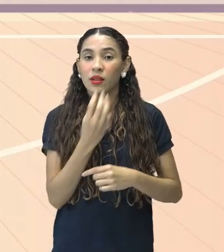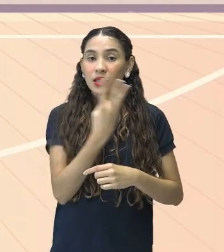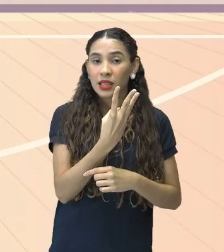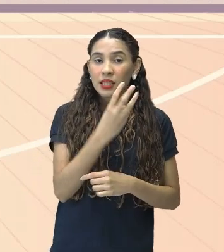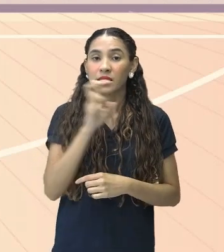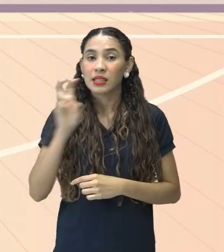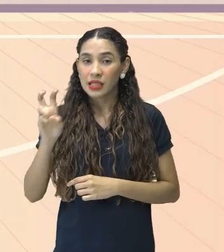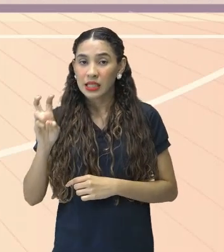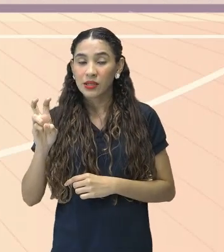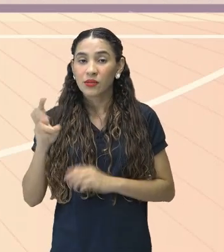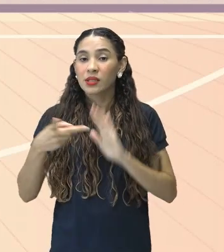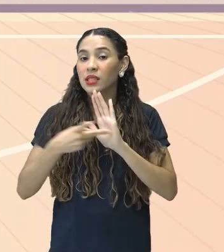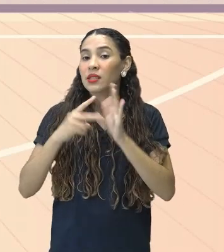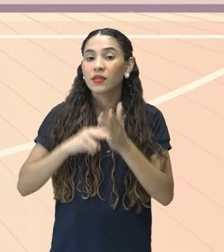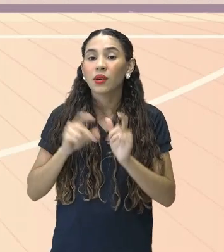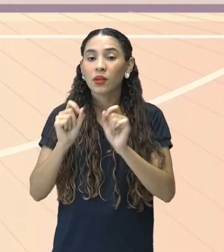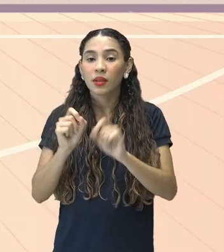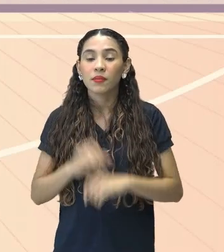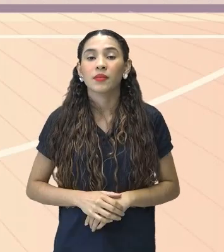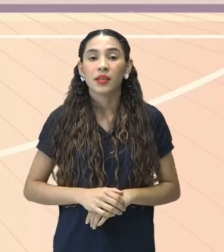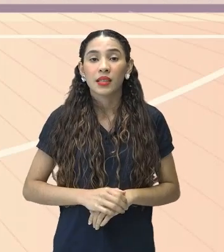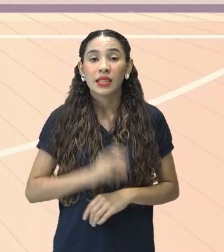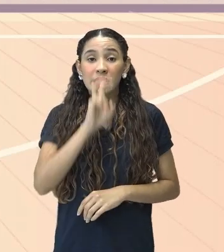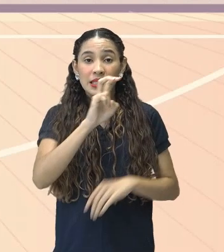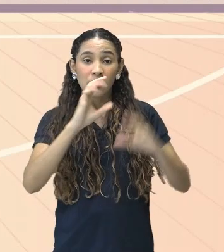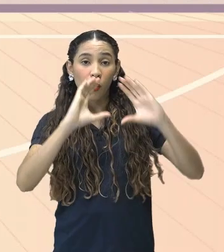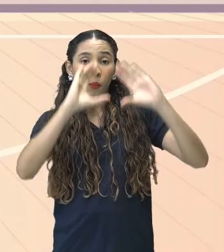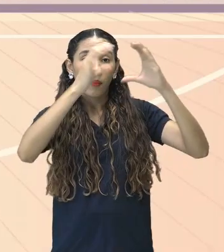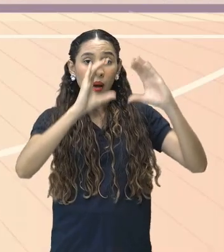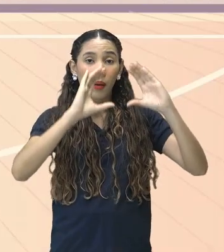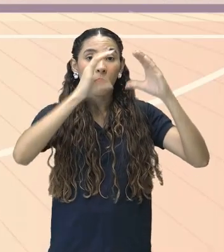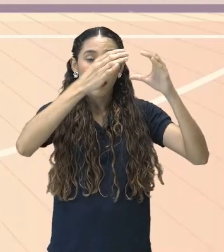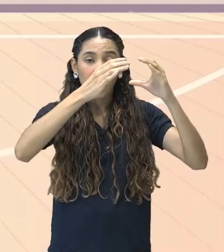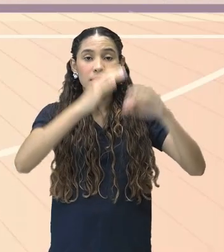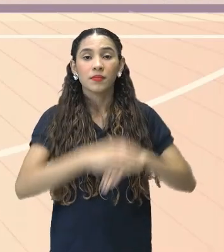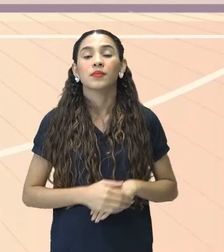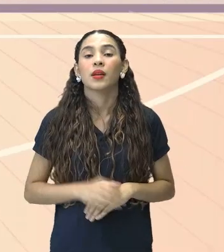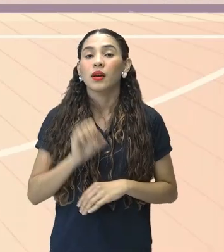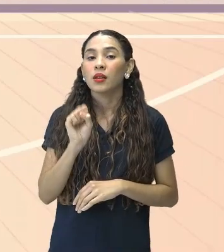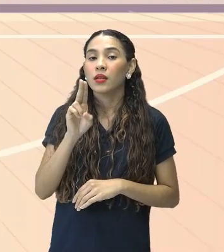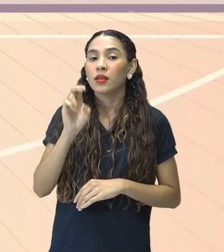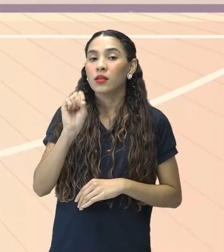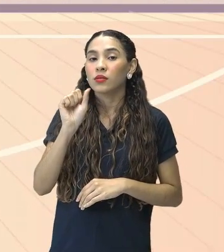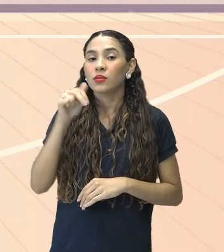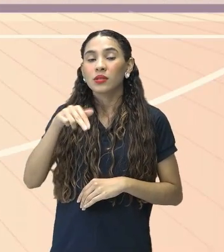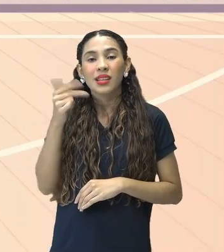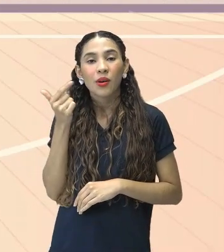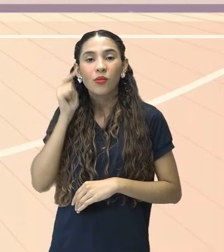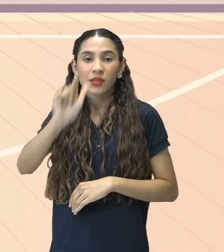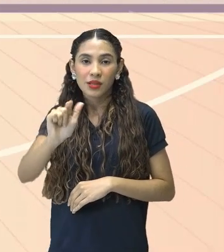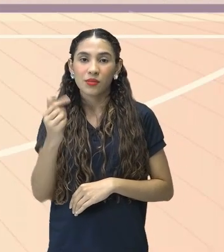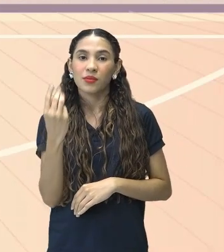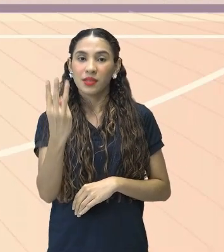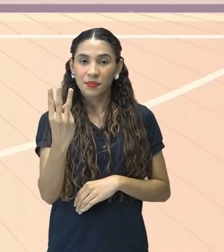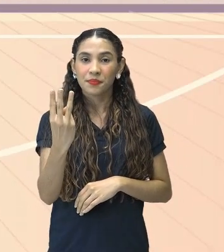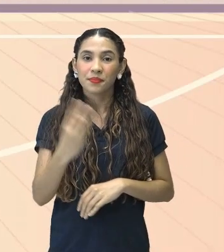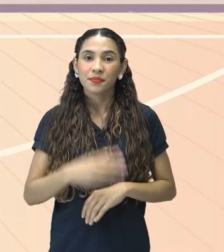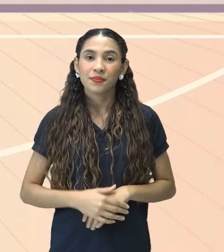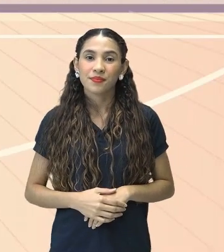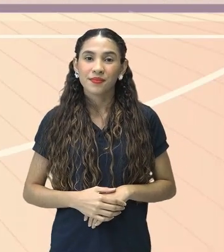para 5, ou seja, para cada 5 arremessos à cesta, Susan acertou